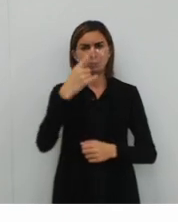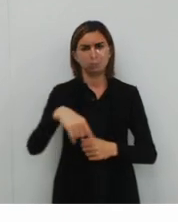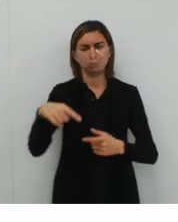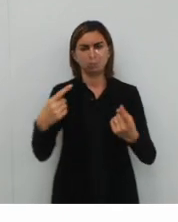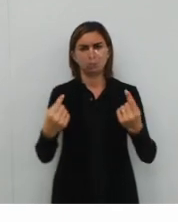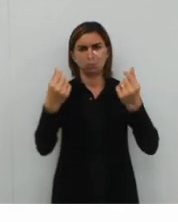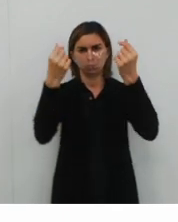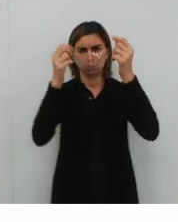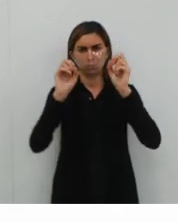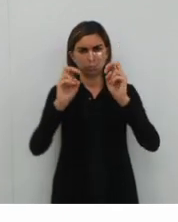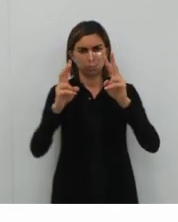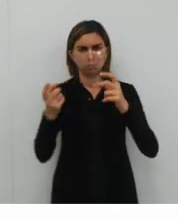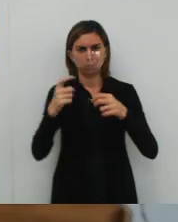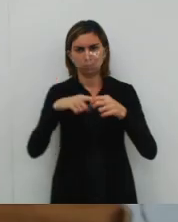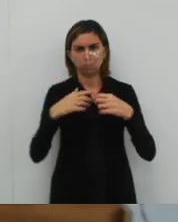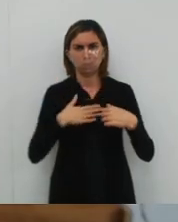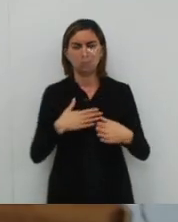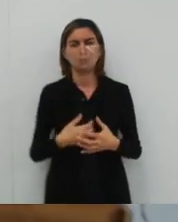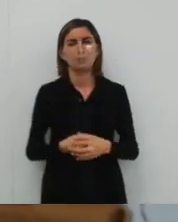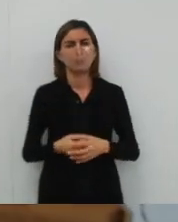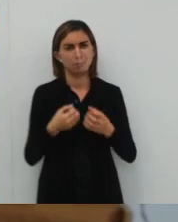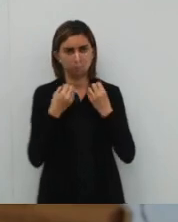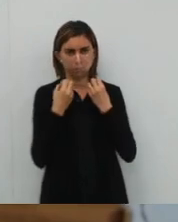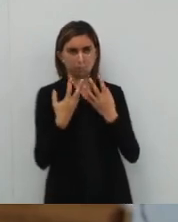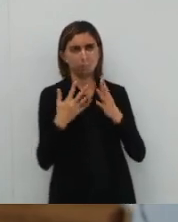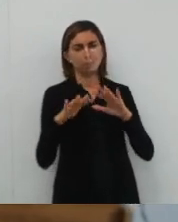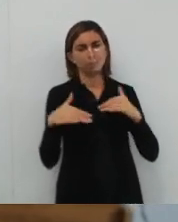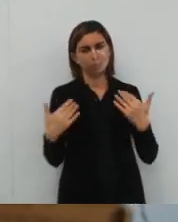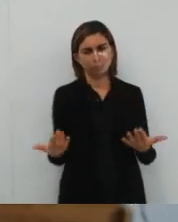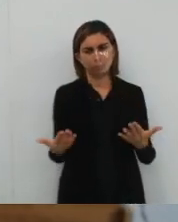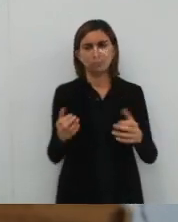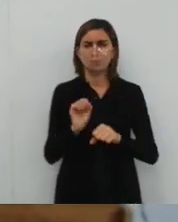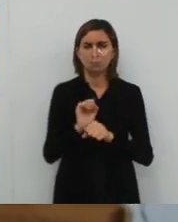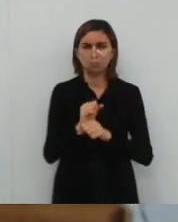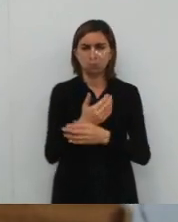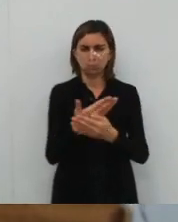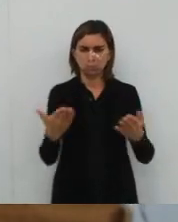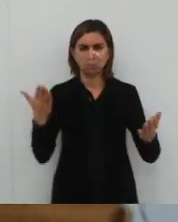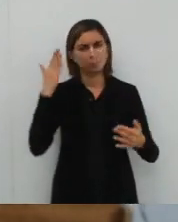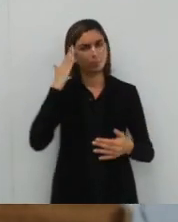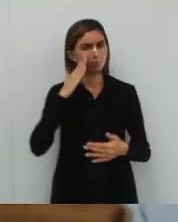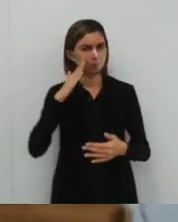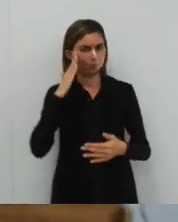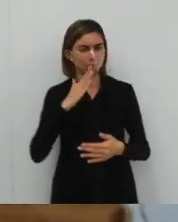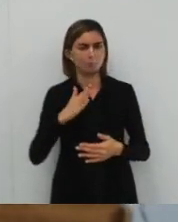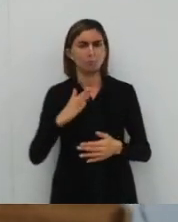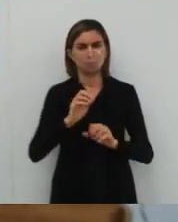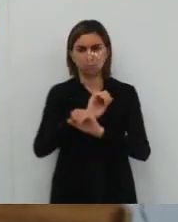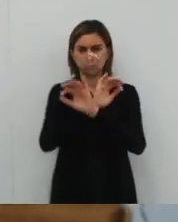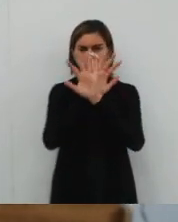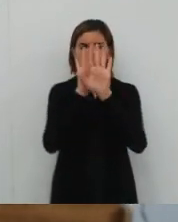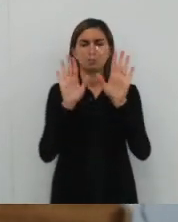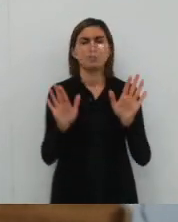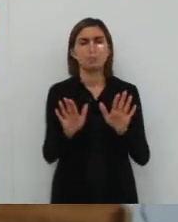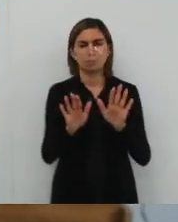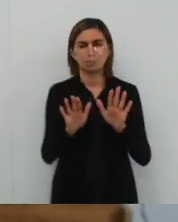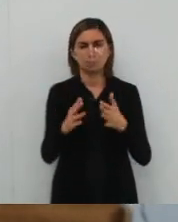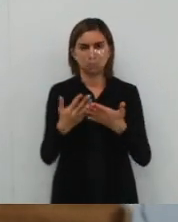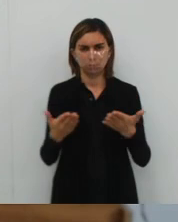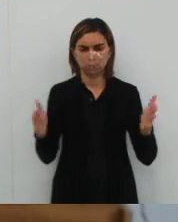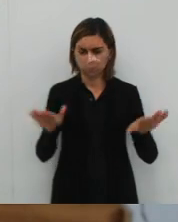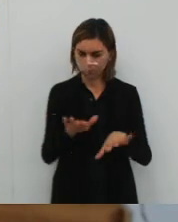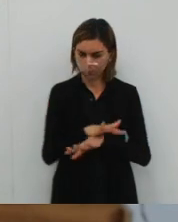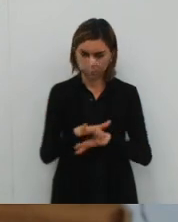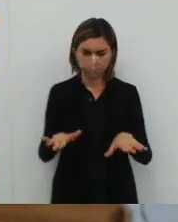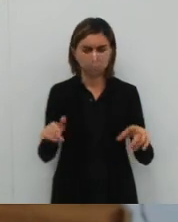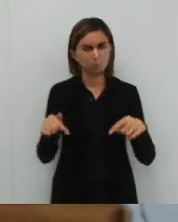economia. Ok? Volta para mim. Bom, então, espero que vocês tenham entendido e tenha ficado claro, tá? Acabamos